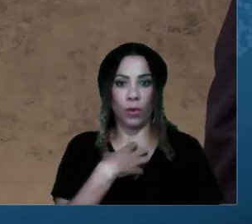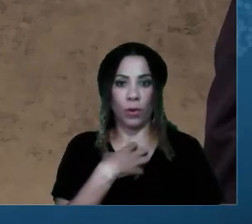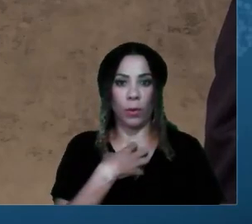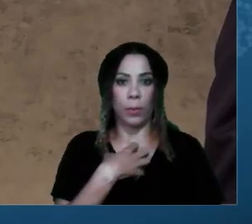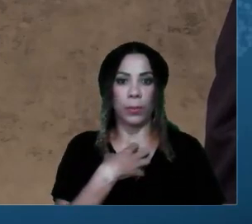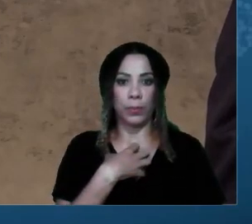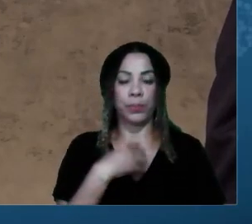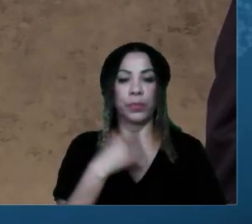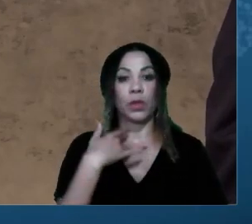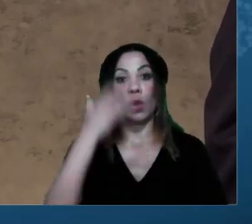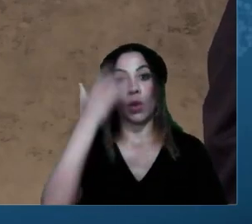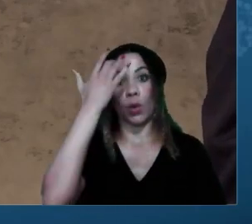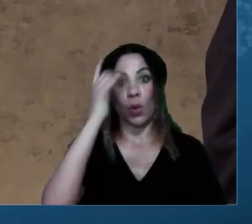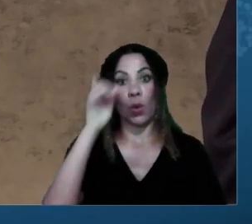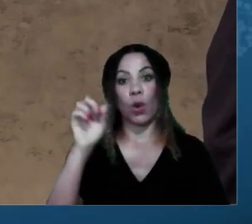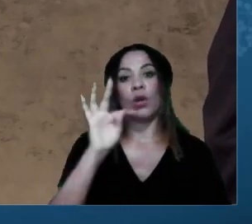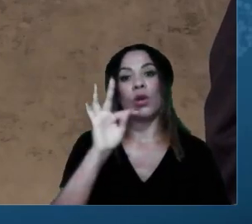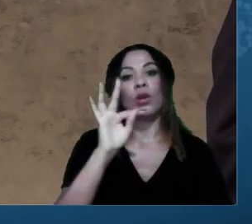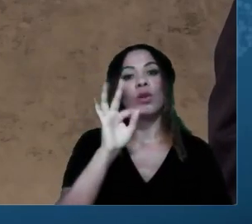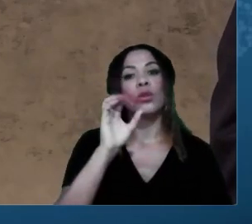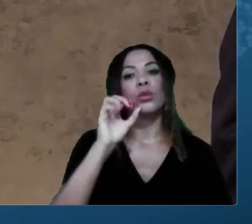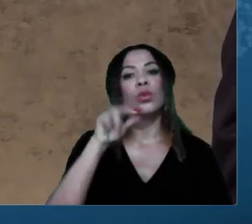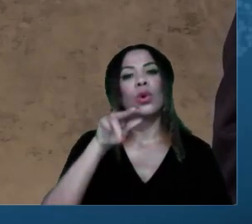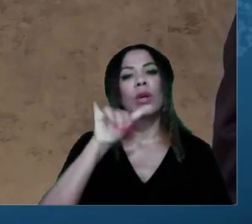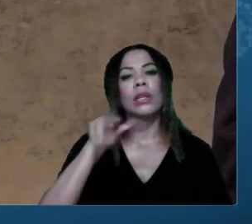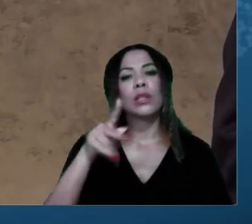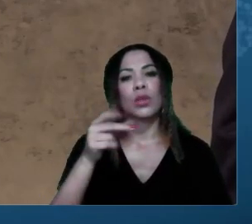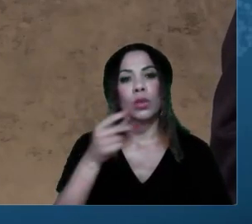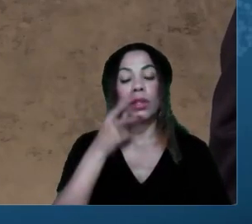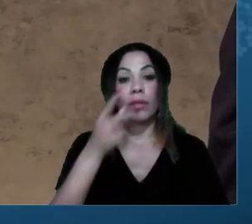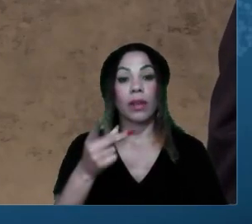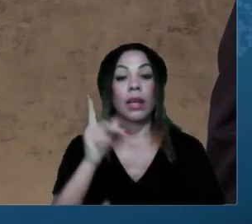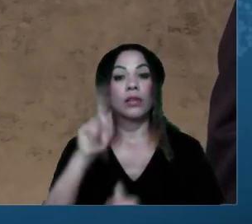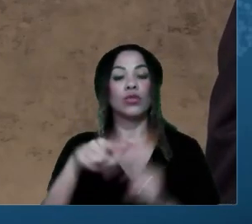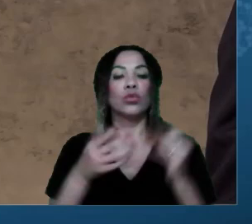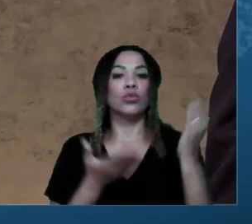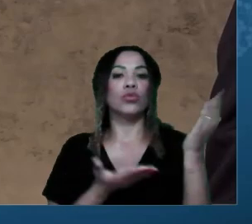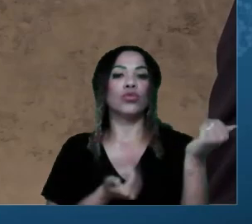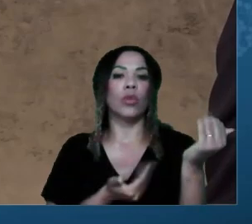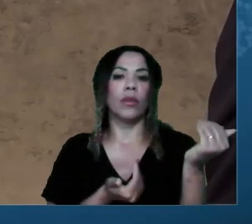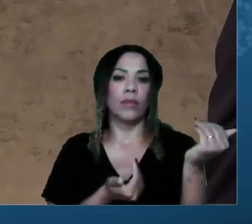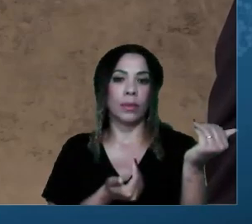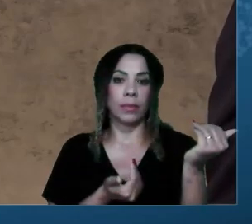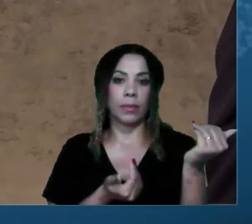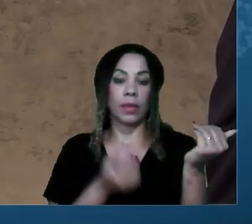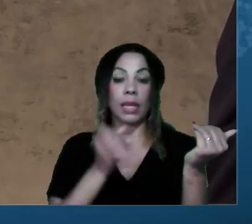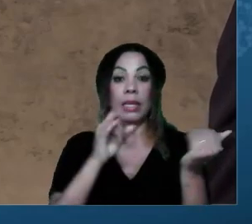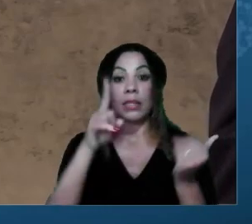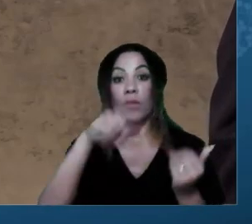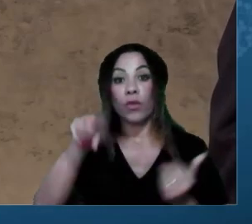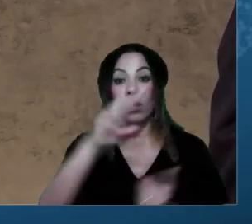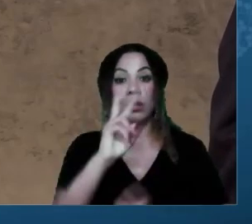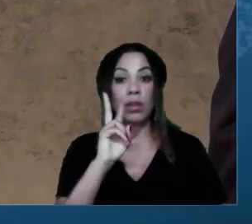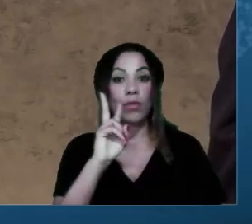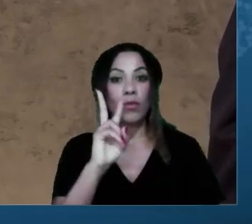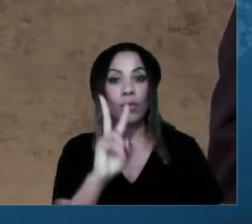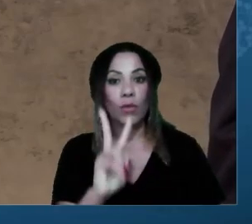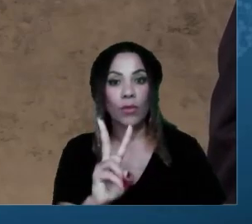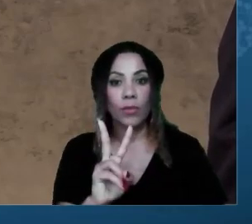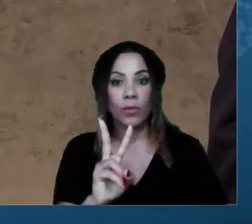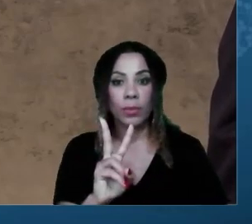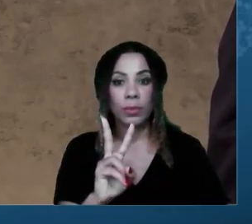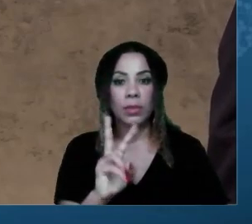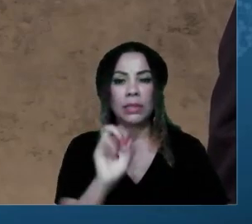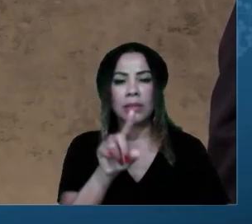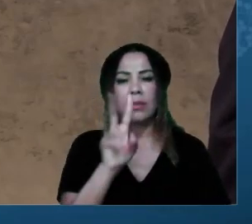acho que o Toninho estava falando, que são os jovens, né? Então, se vocês forem olhar, se eu for olhar,